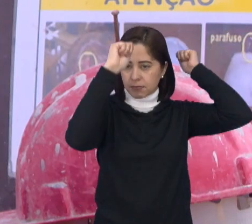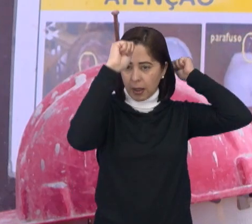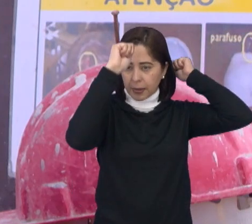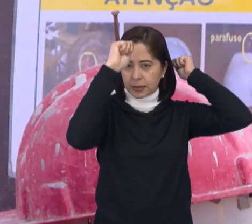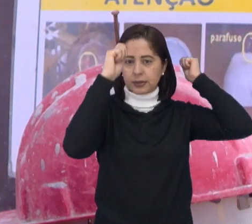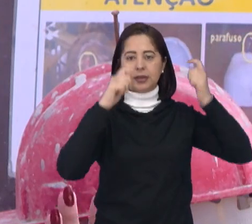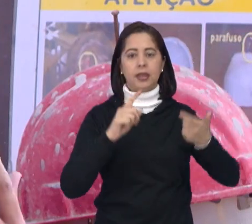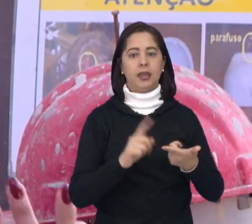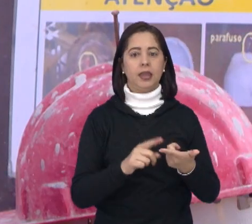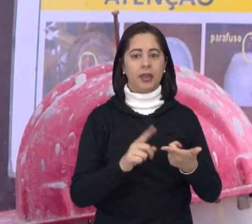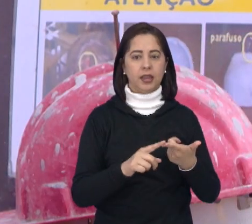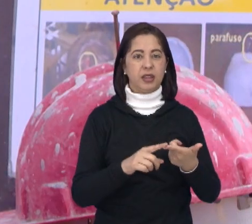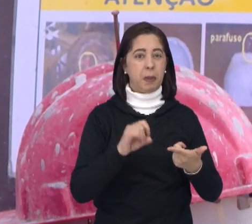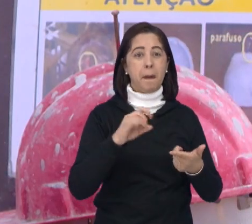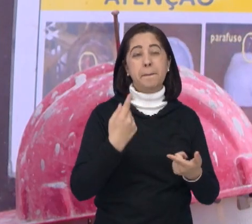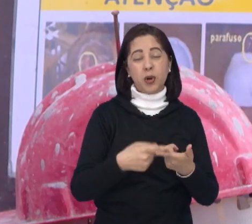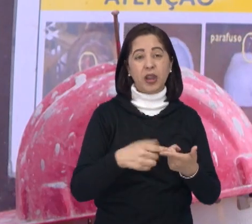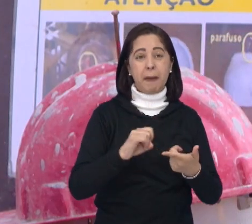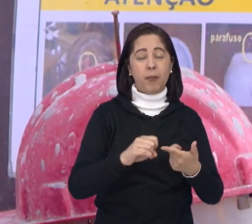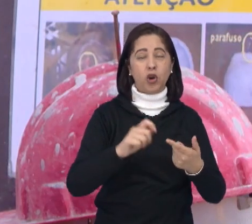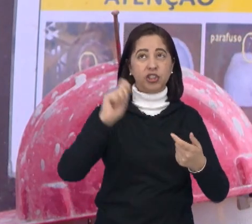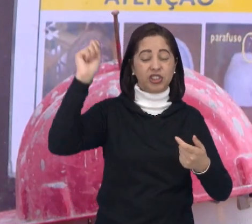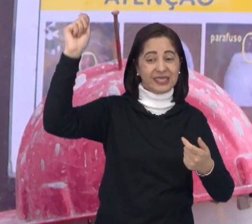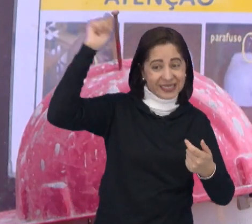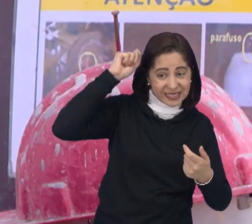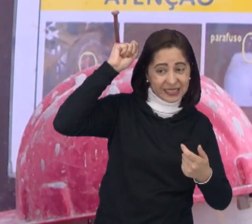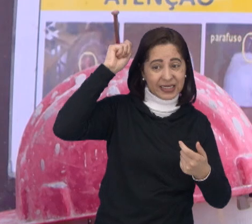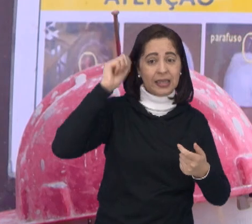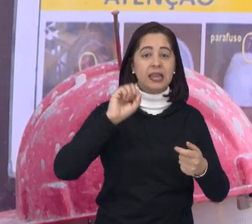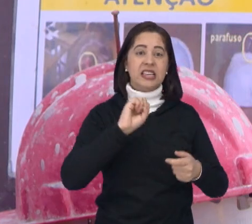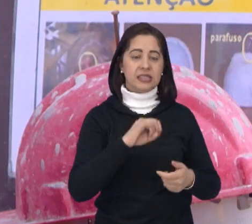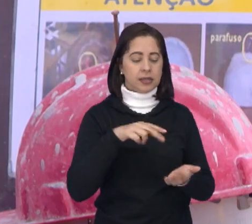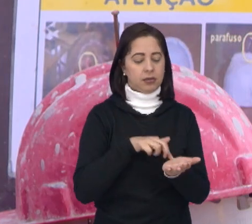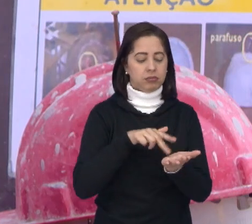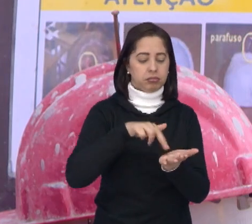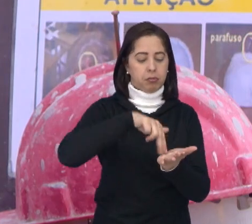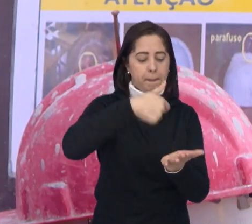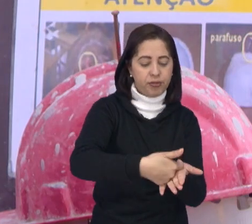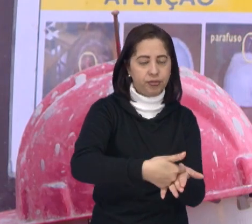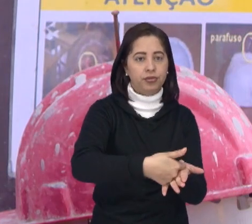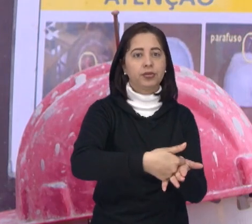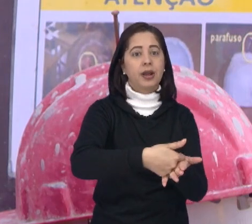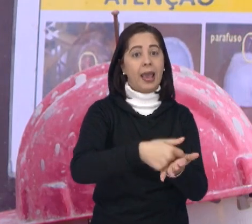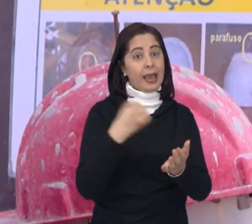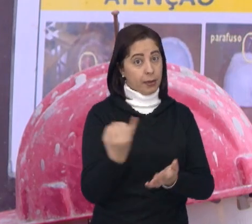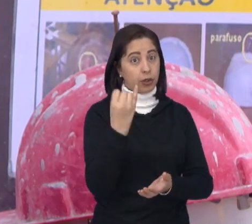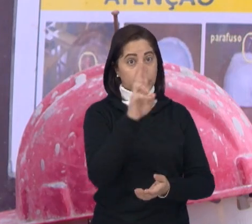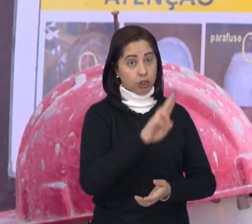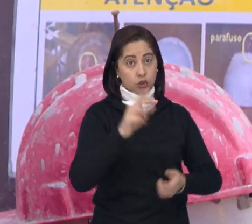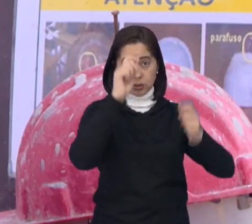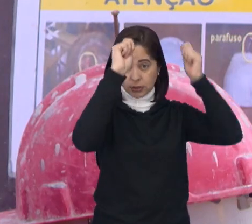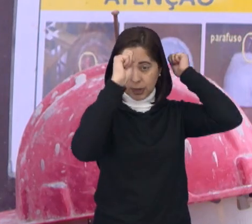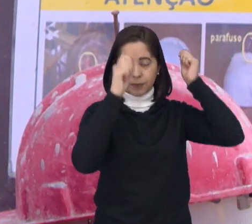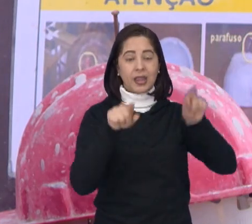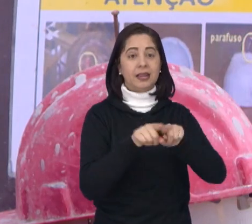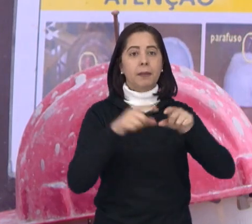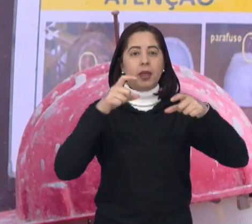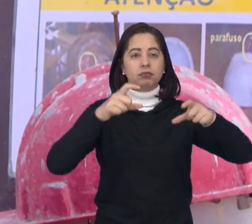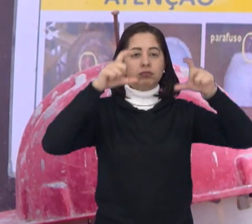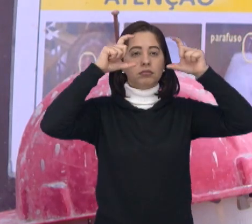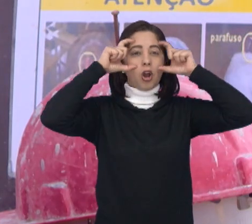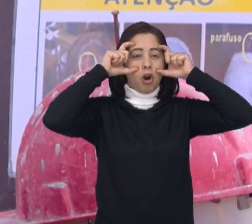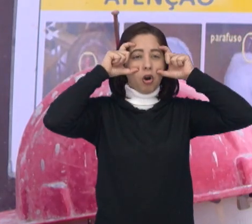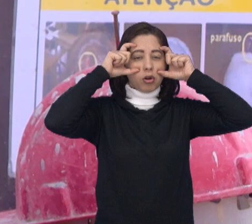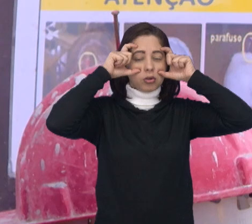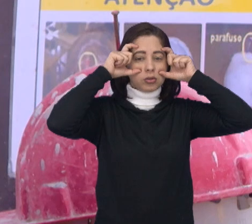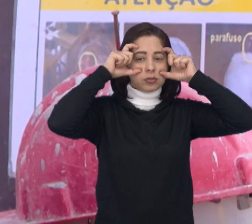proteção da cabeça em caso de queda de materiais, ou se ele tropeçar, chegar a ter algum impacto, bater a cabeça, o óculos para projeção de